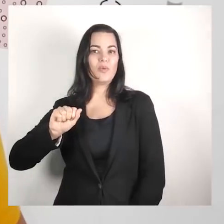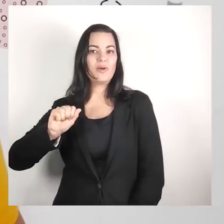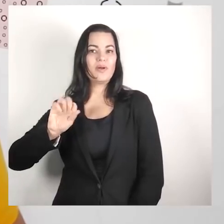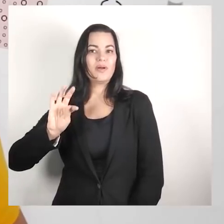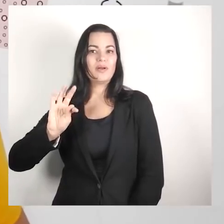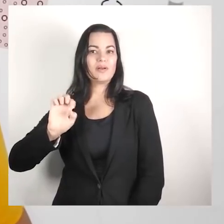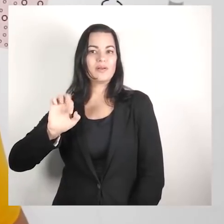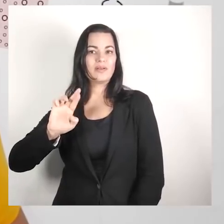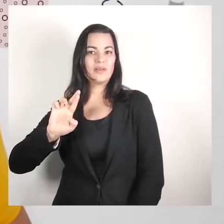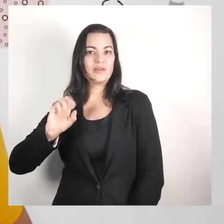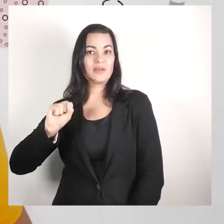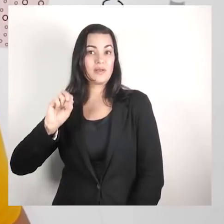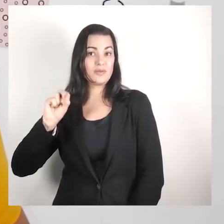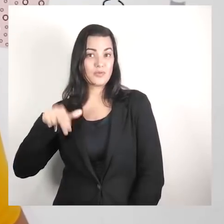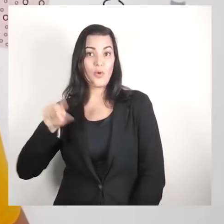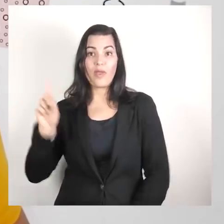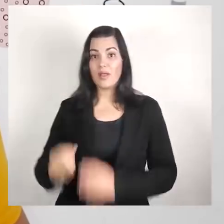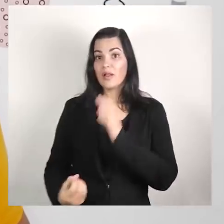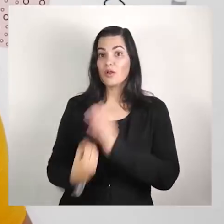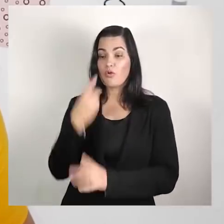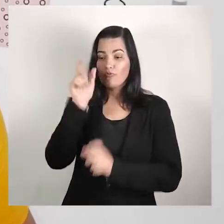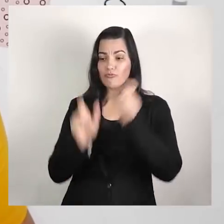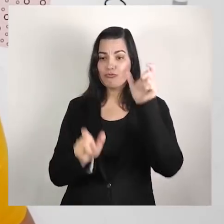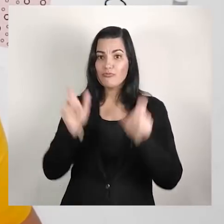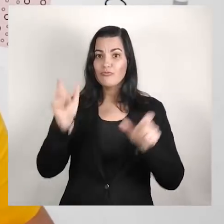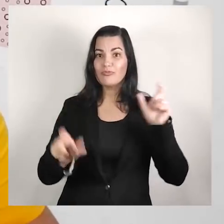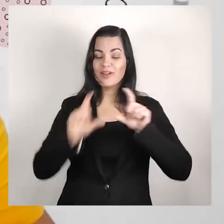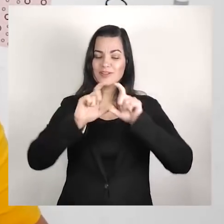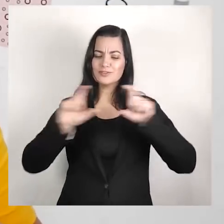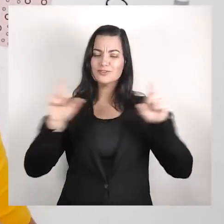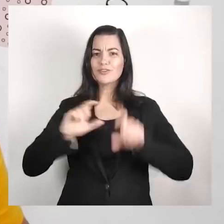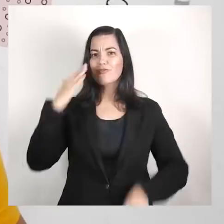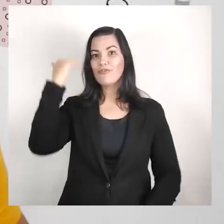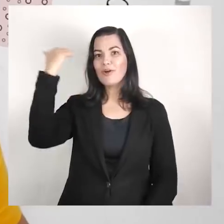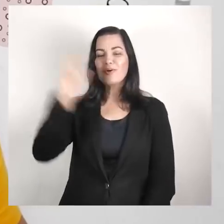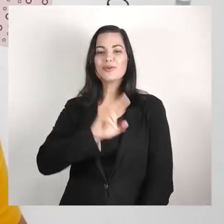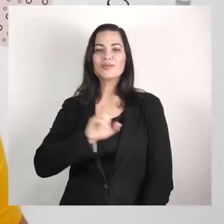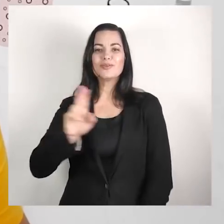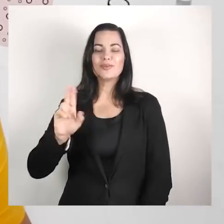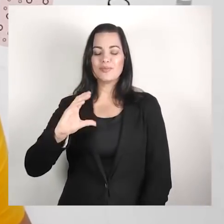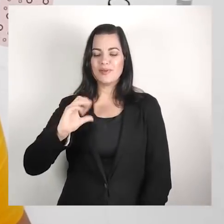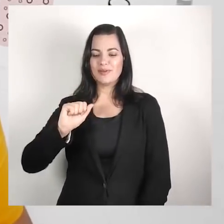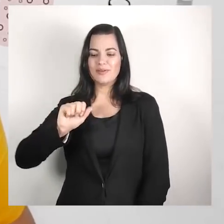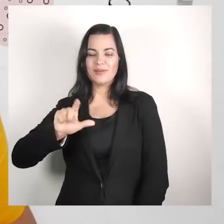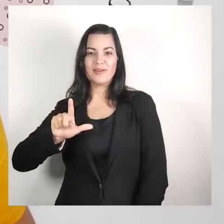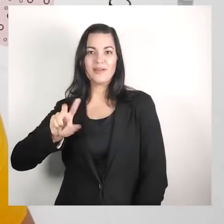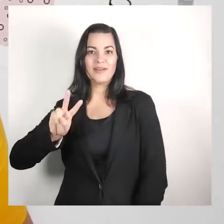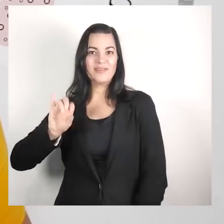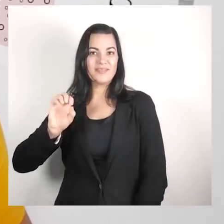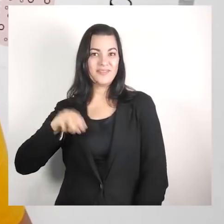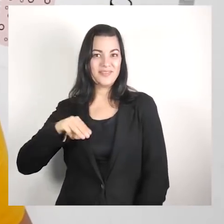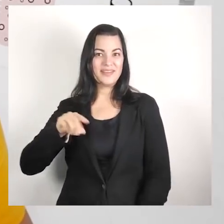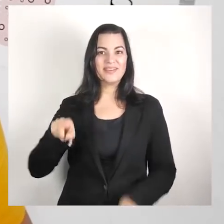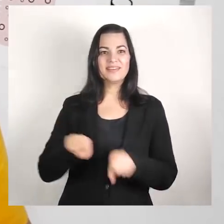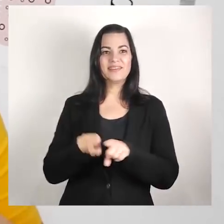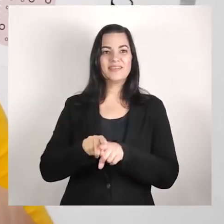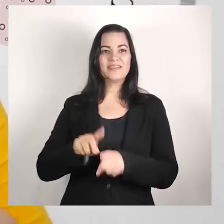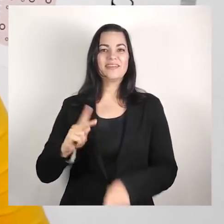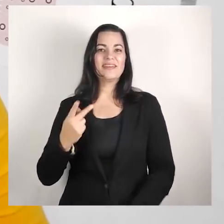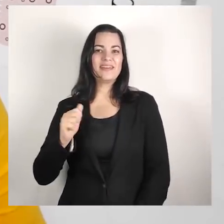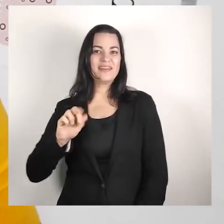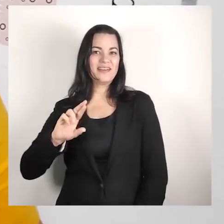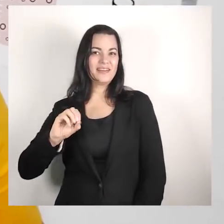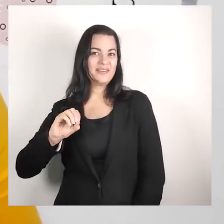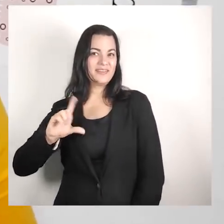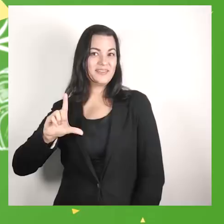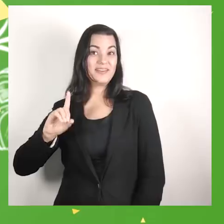Watterson. Ele foi o criador dos personagens aí das famosas tirinhas do Calvin e do Haroldo. Eu